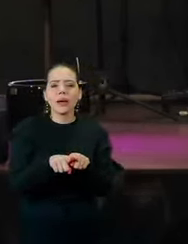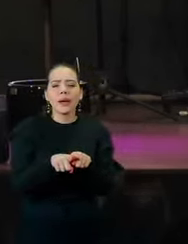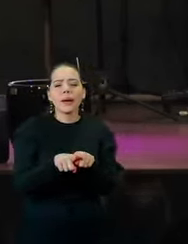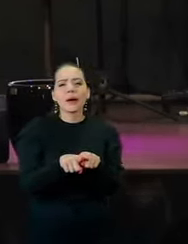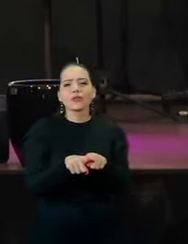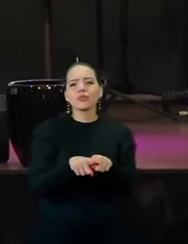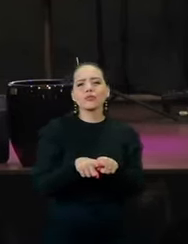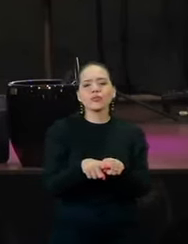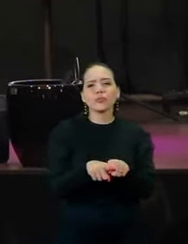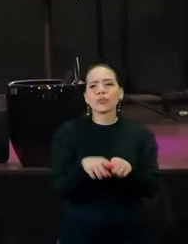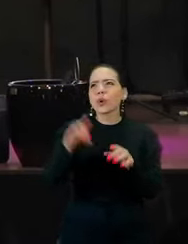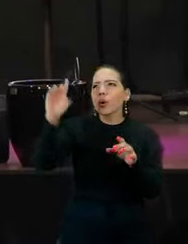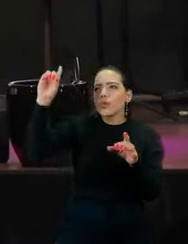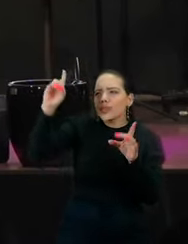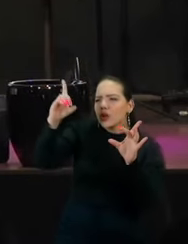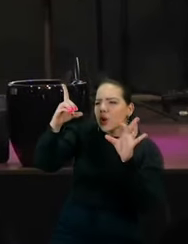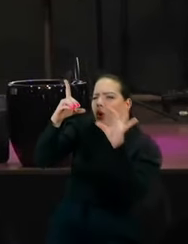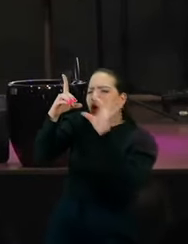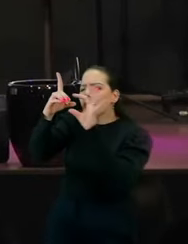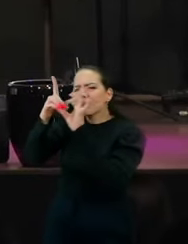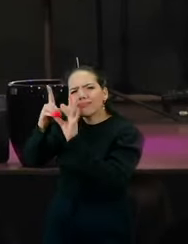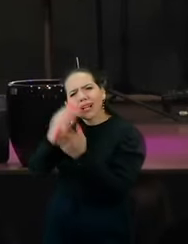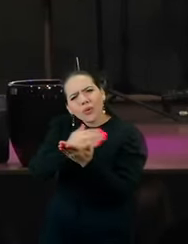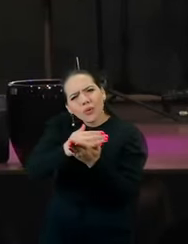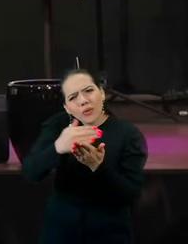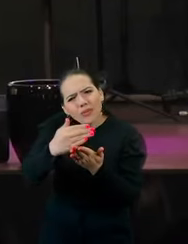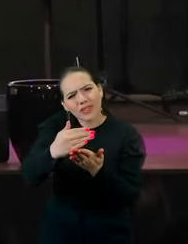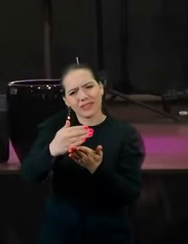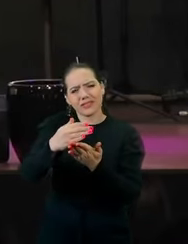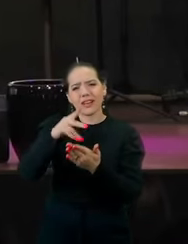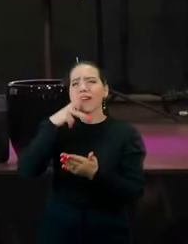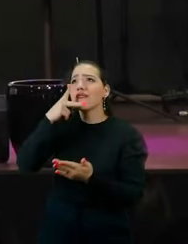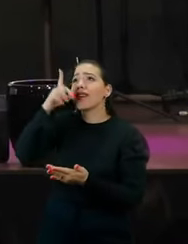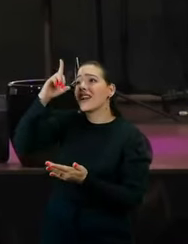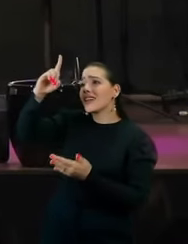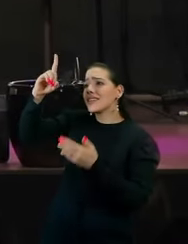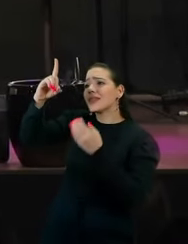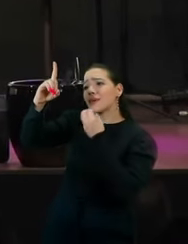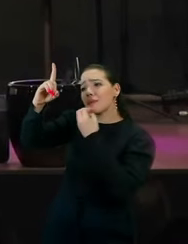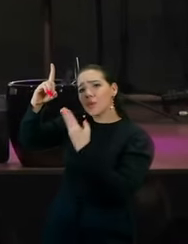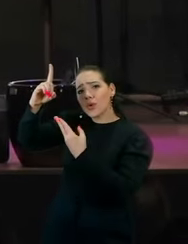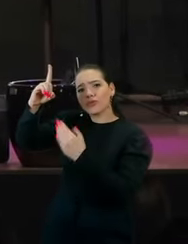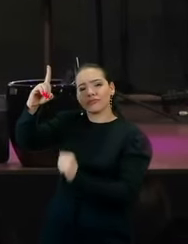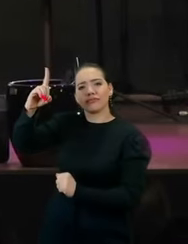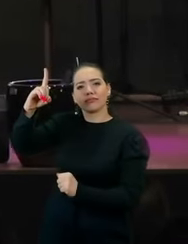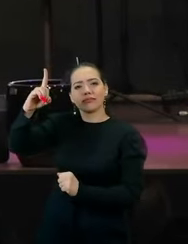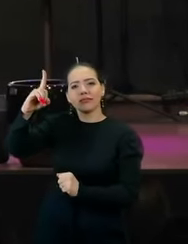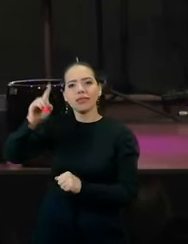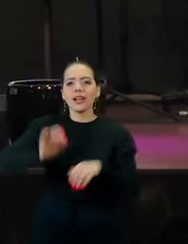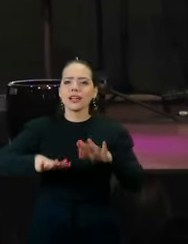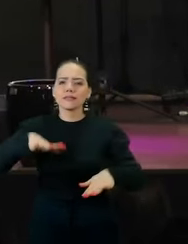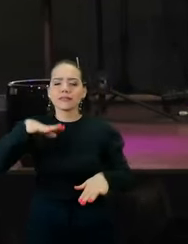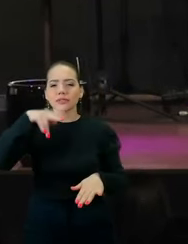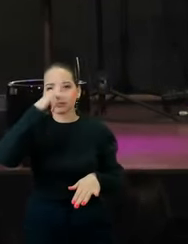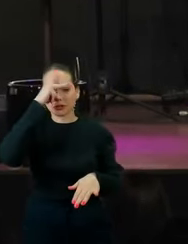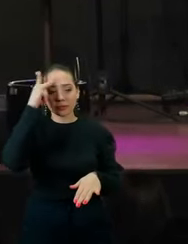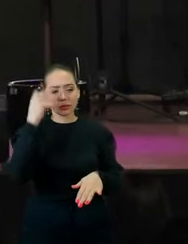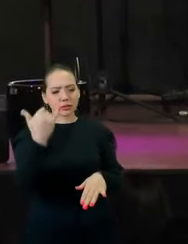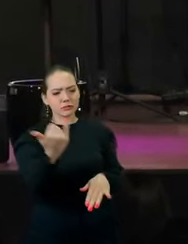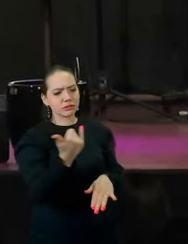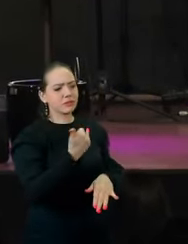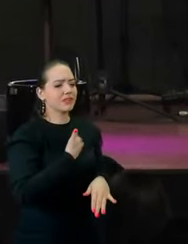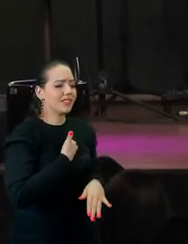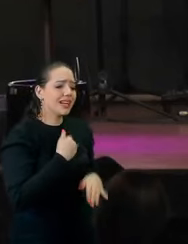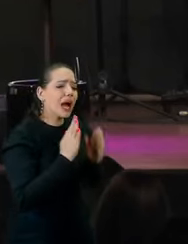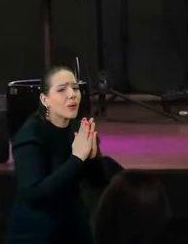conecta com Ele. Fala assim, como o Senhor é bom. Ah, eu não sei orar, como é que é? Tira por hábito. Antes de botar o seu pé no chão, ou